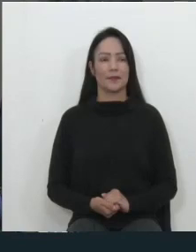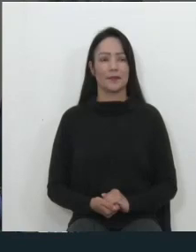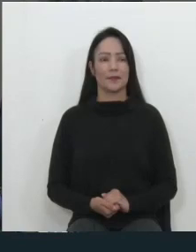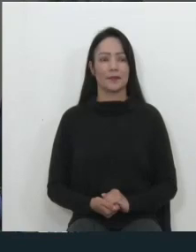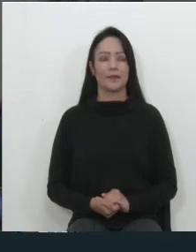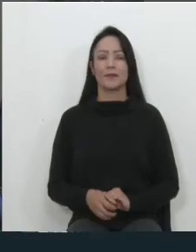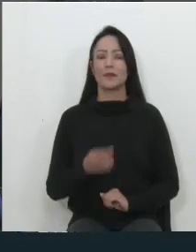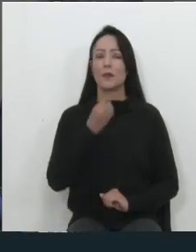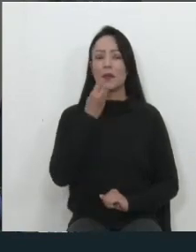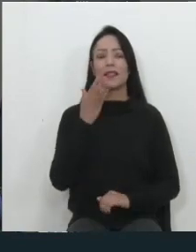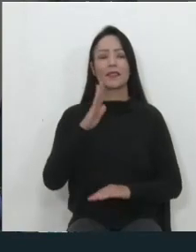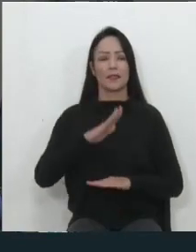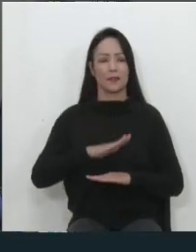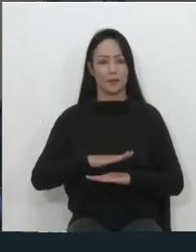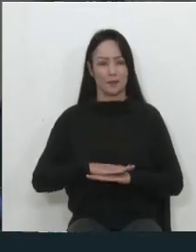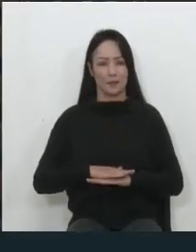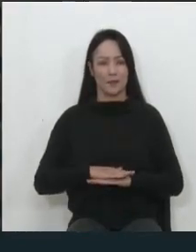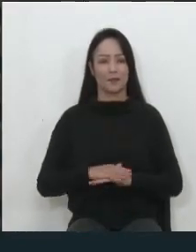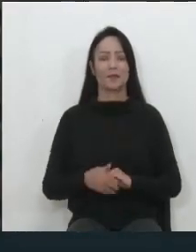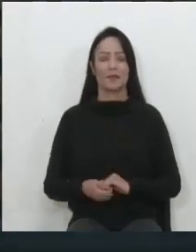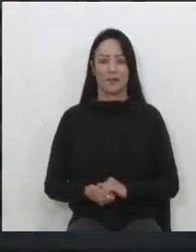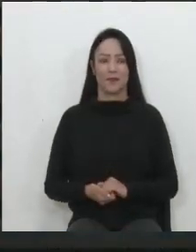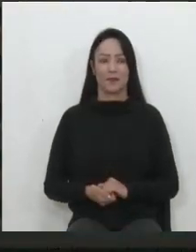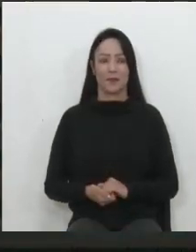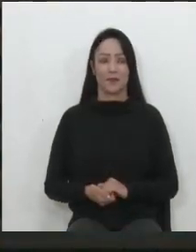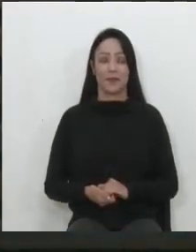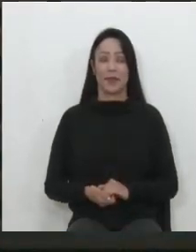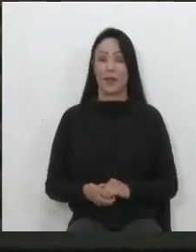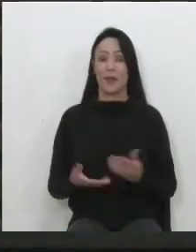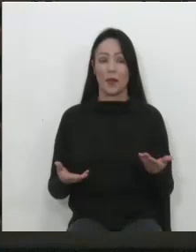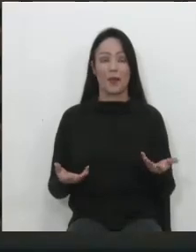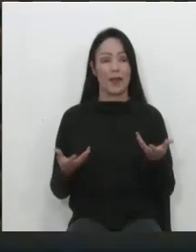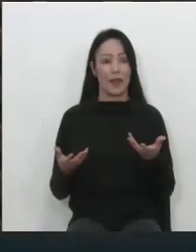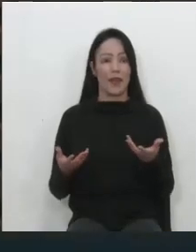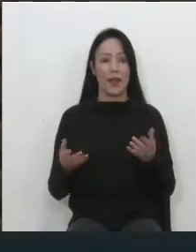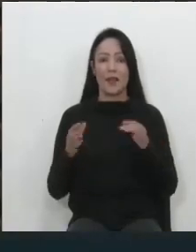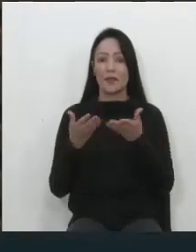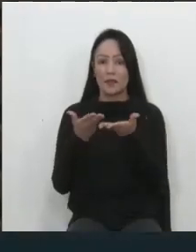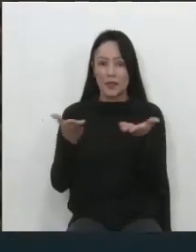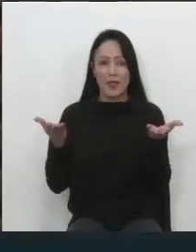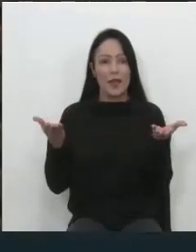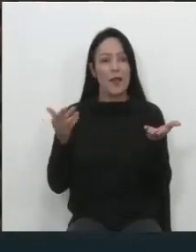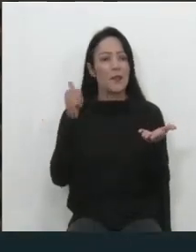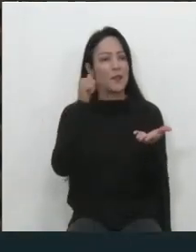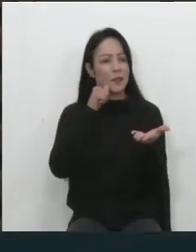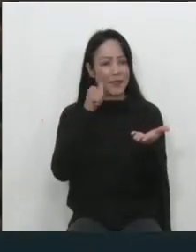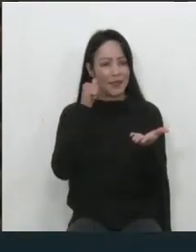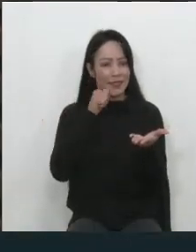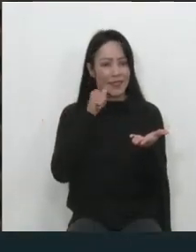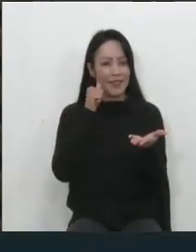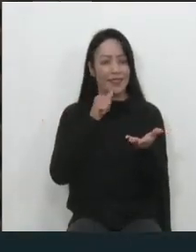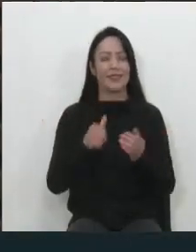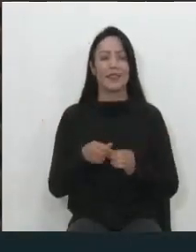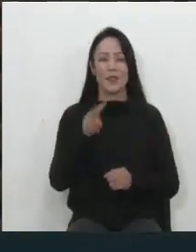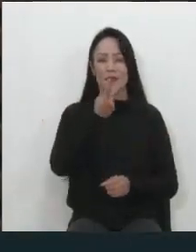Boa tarde, eu quero saudar as mulheres aí que eu estou vendo.